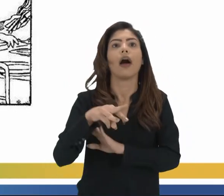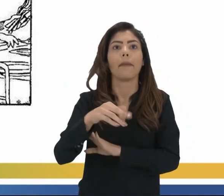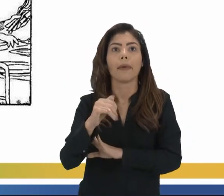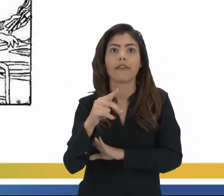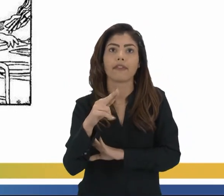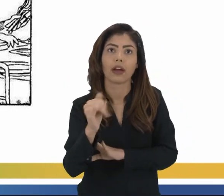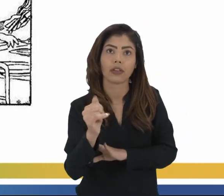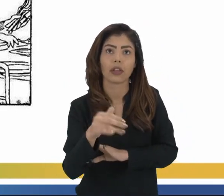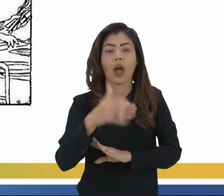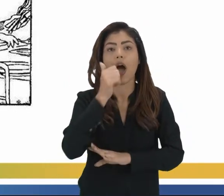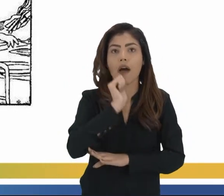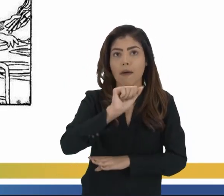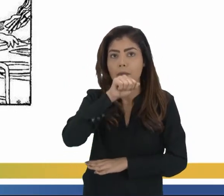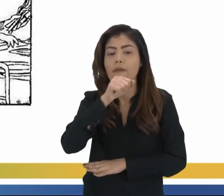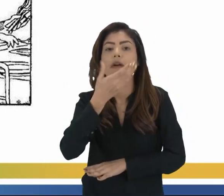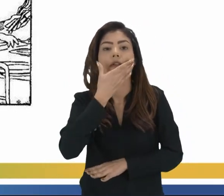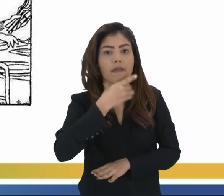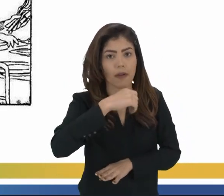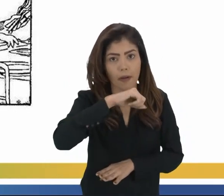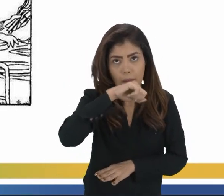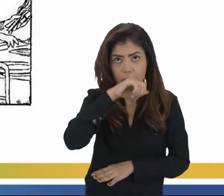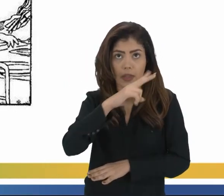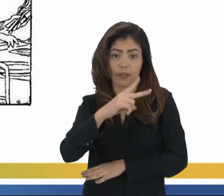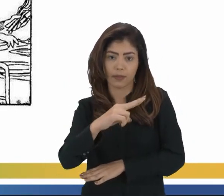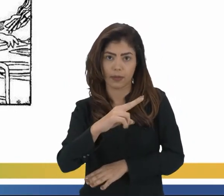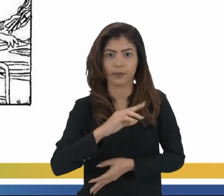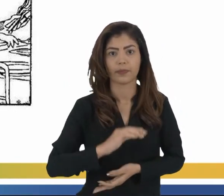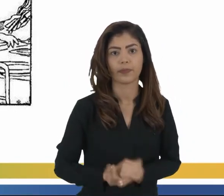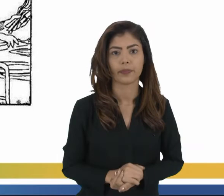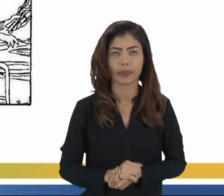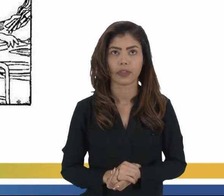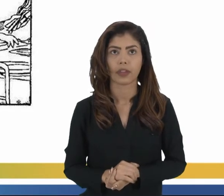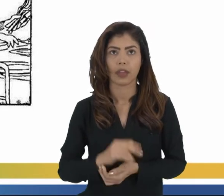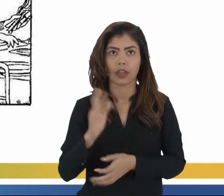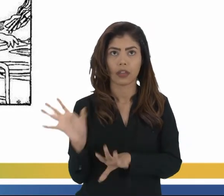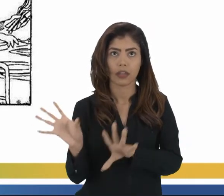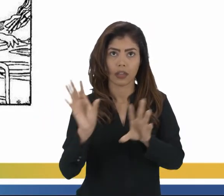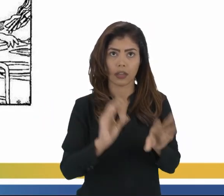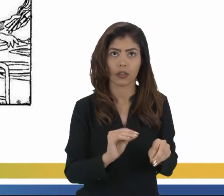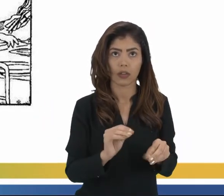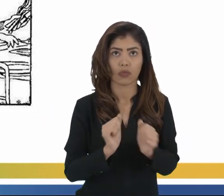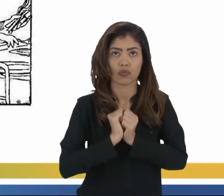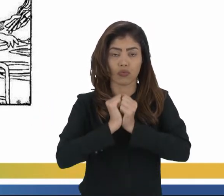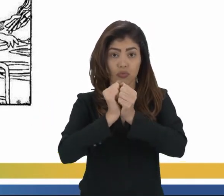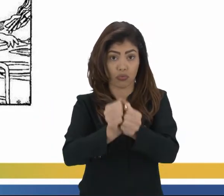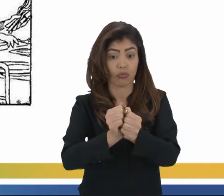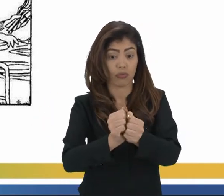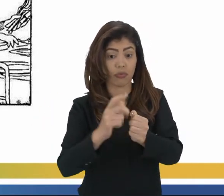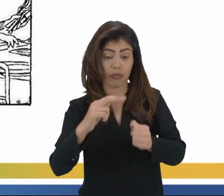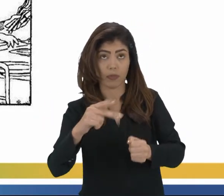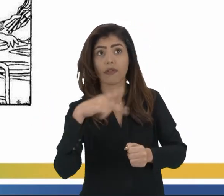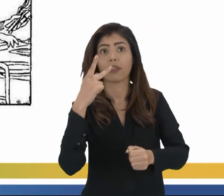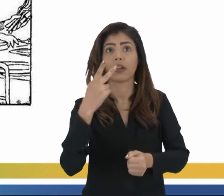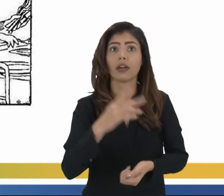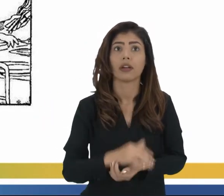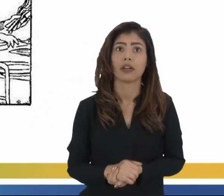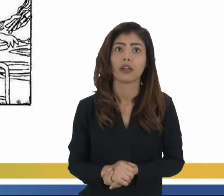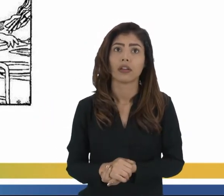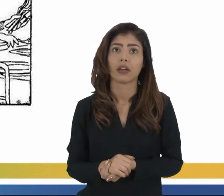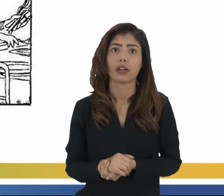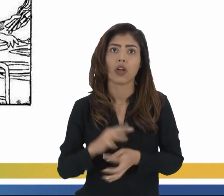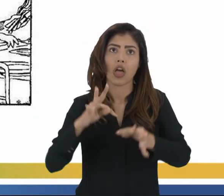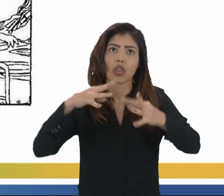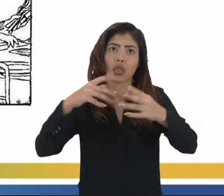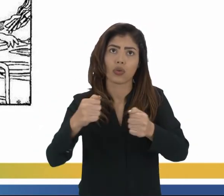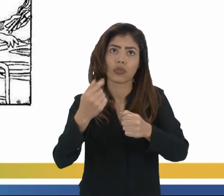Mafalda, o pai, o irmão e a mãe. Mafalda vem trazendo o pai juntamente com o irmão e fala: